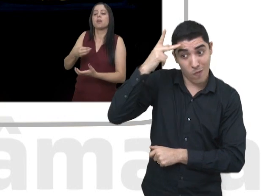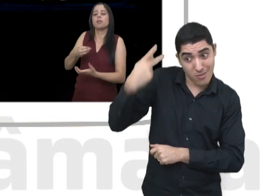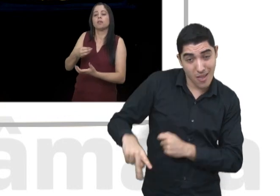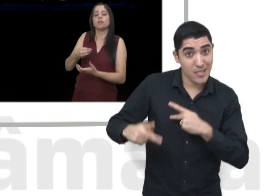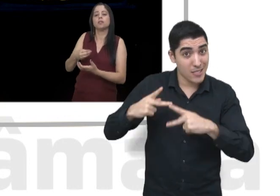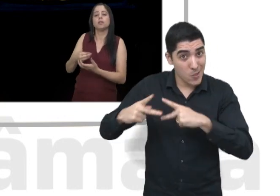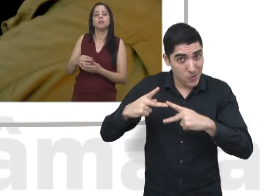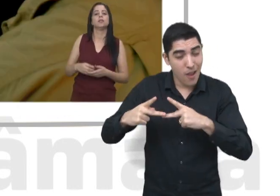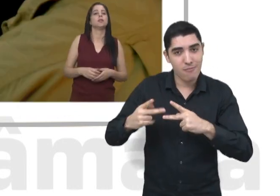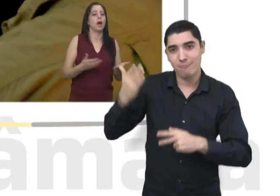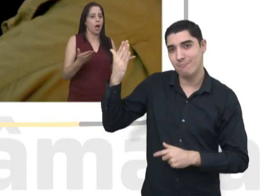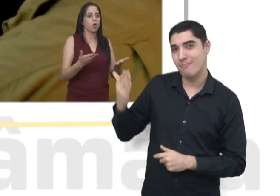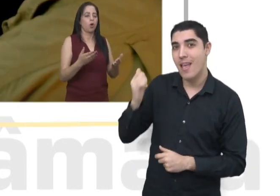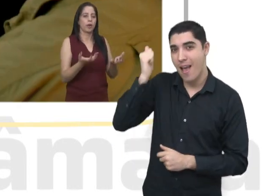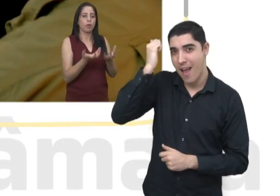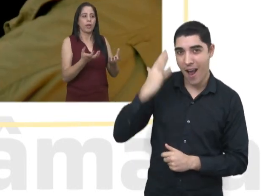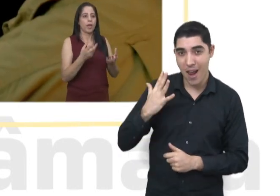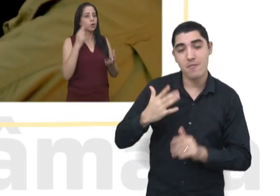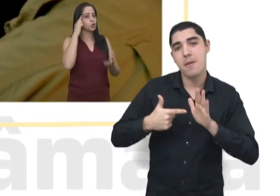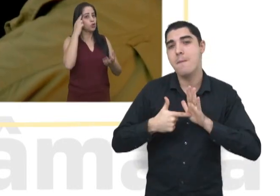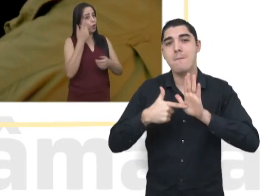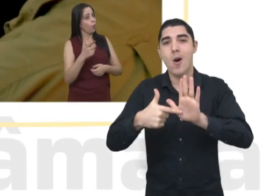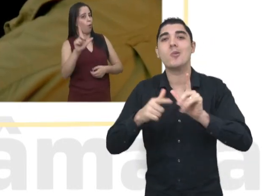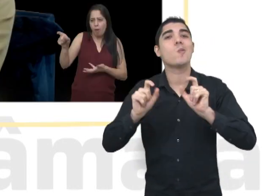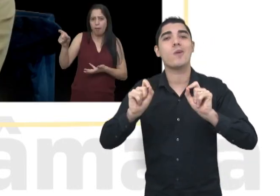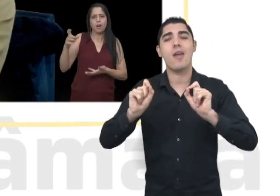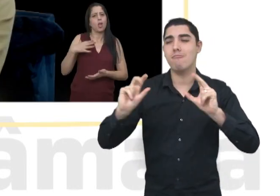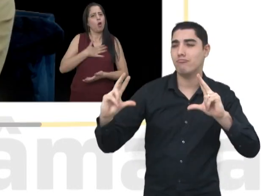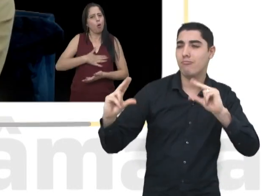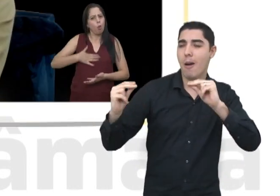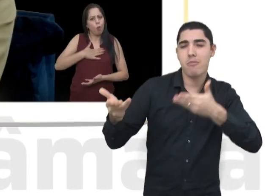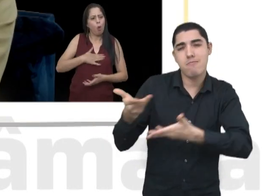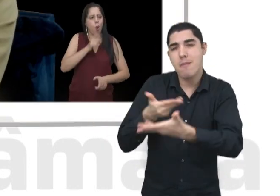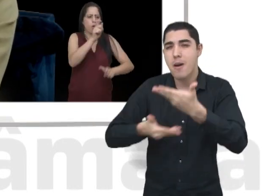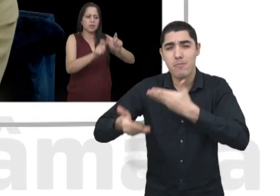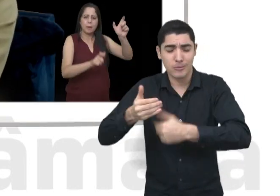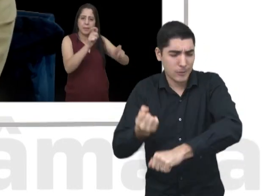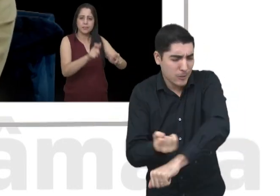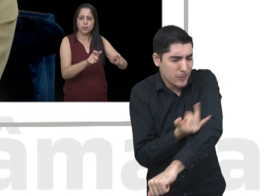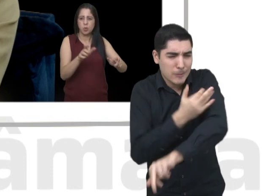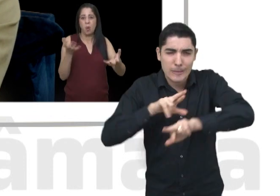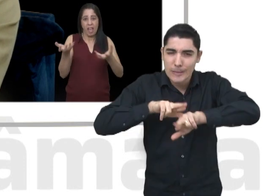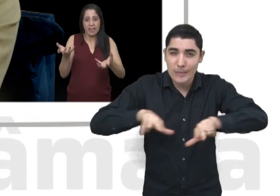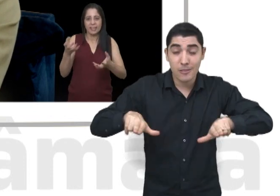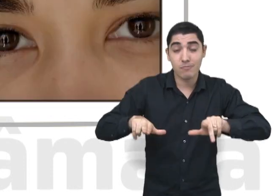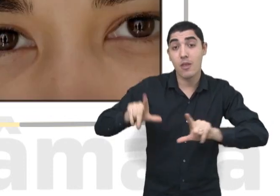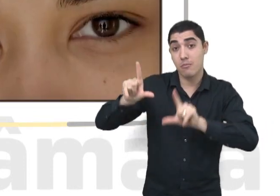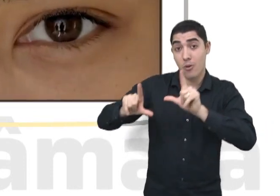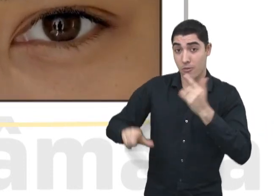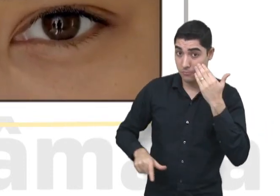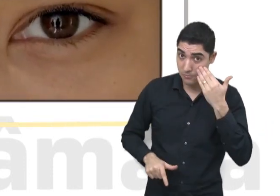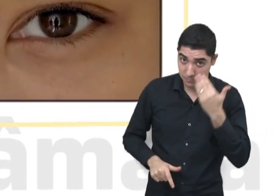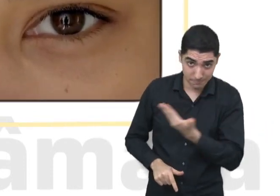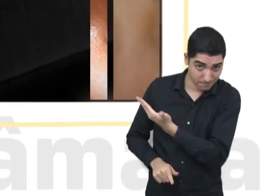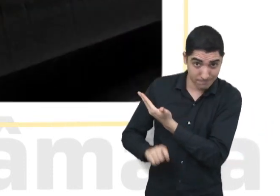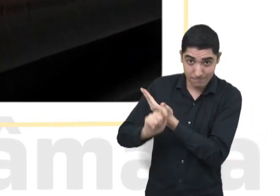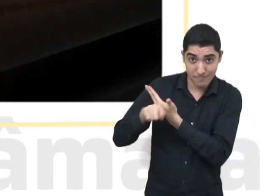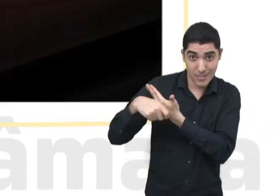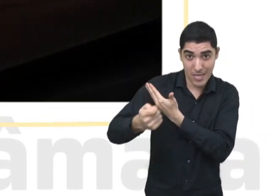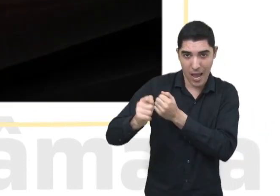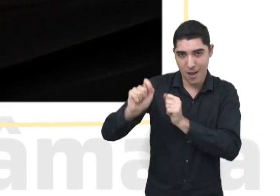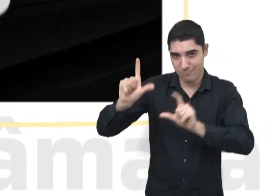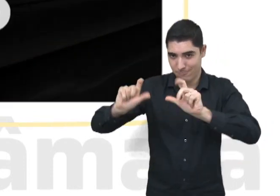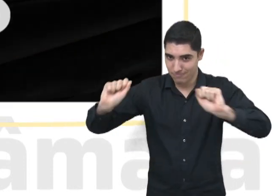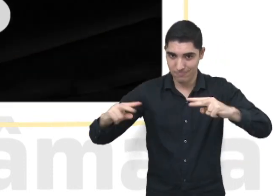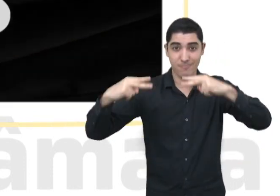da cidade, Aleph Gonçalves traz uma conversa intimista e cheia de emoções no programa Entrevistas. A